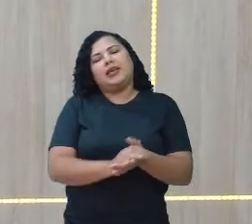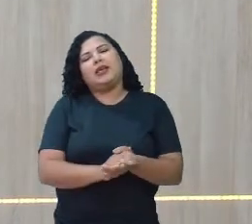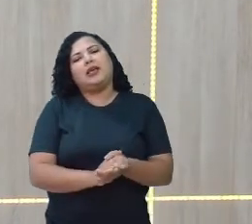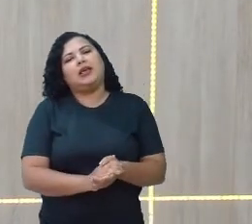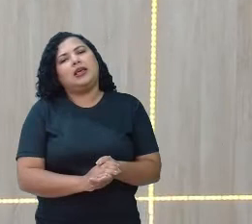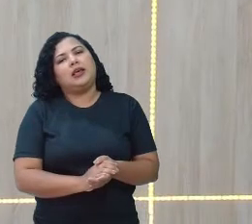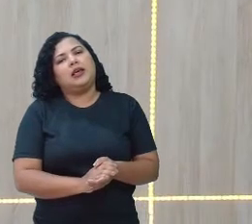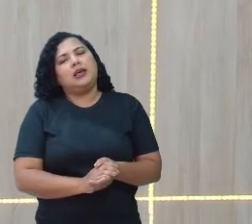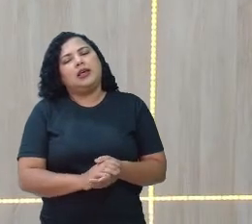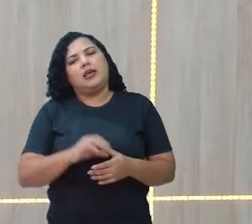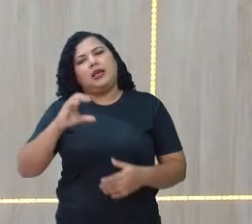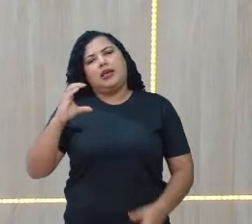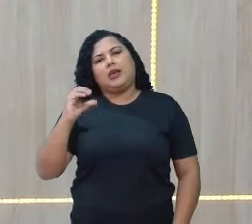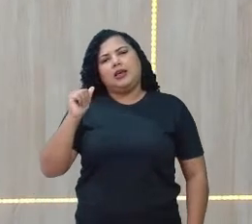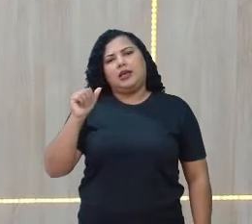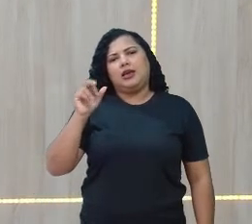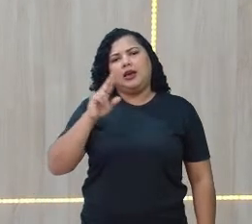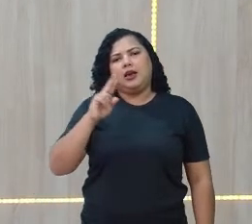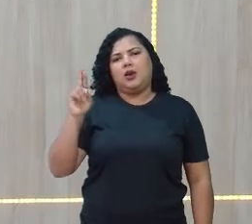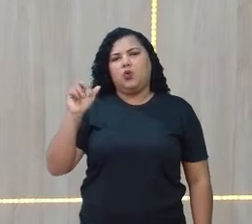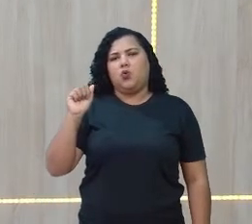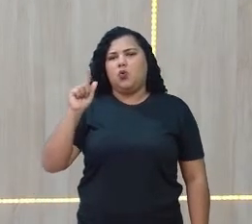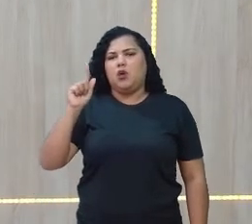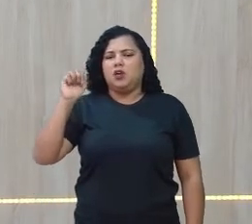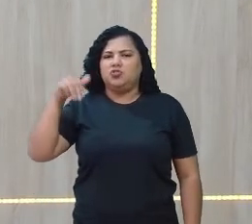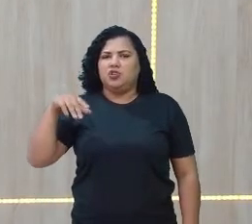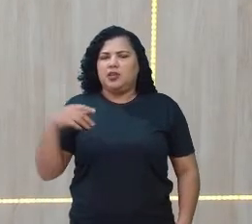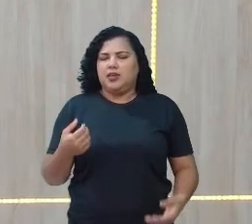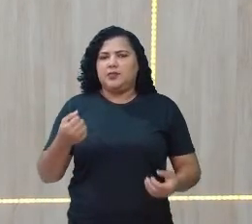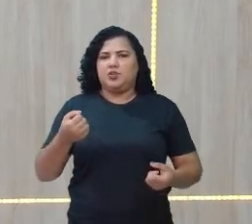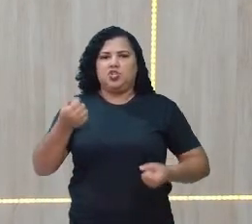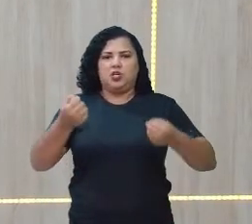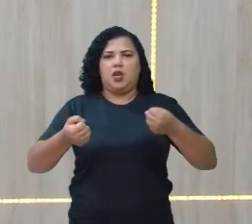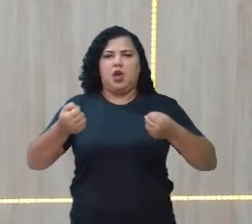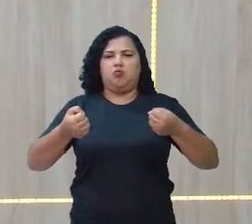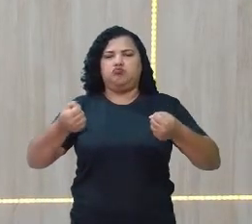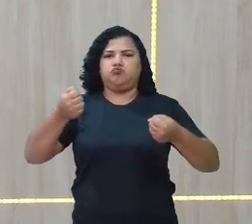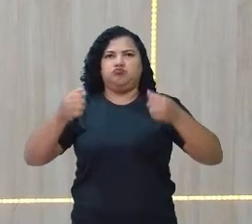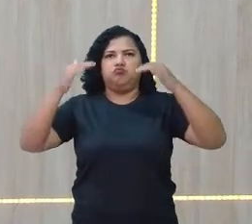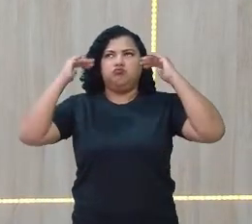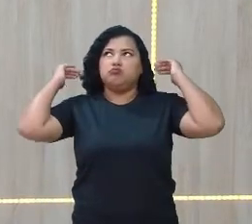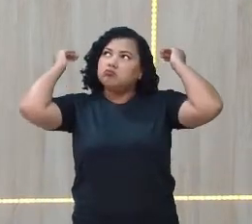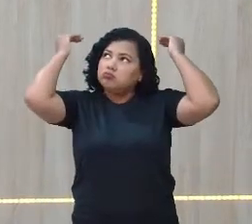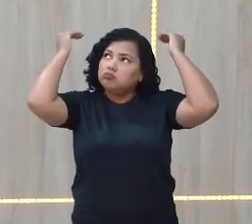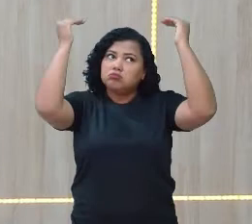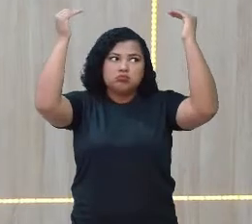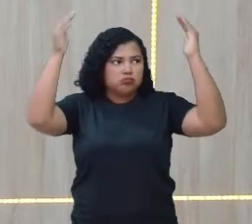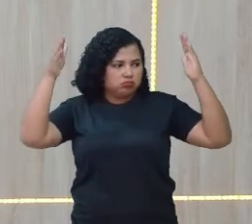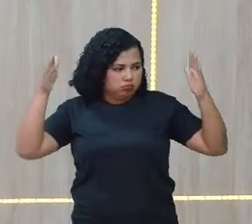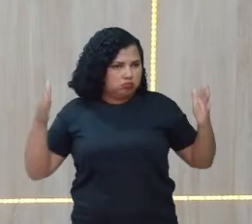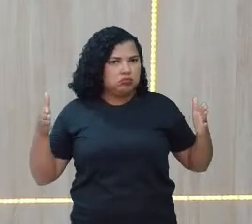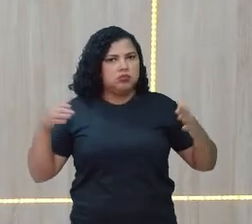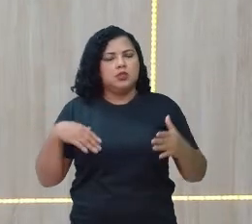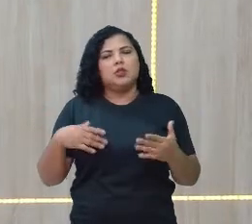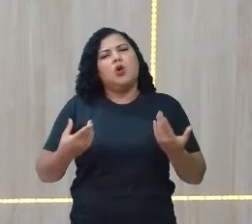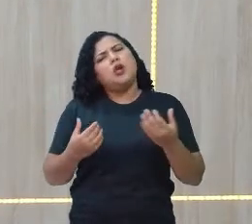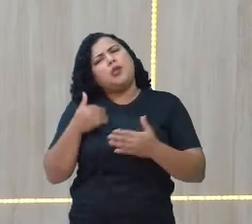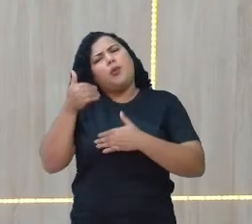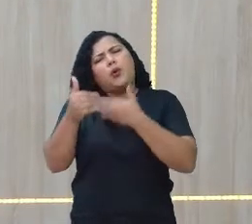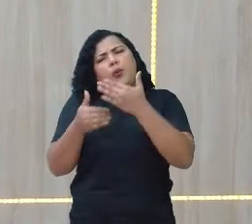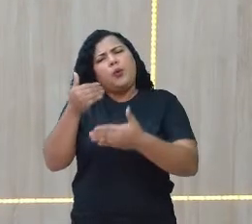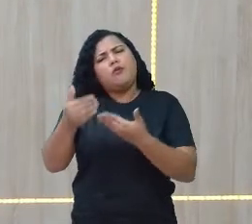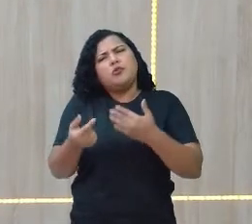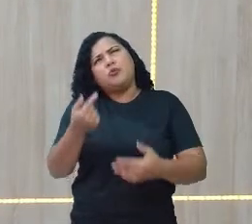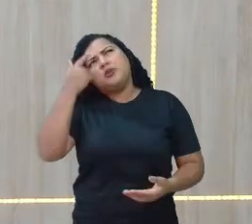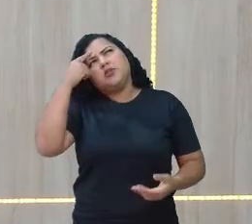demorado e muito caro, né, as pessoas muito ricas utilizavam. Então, aos poucos, vai se montando um sistema de transporte, vai se pensando um sistema